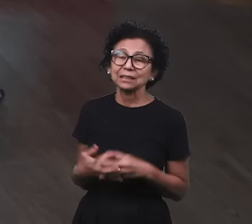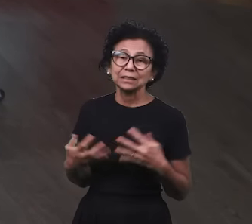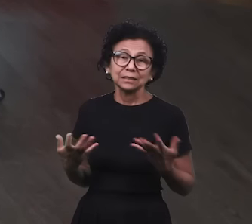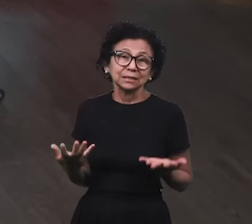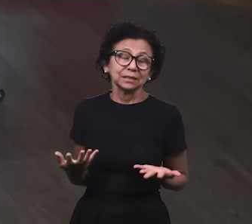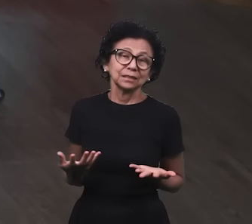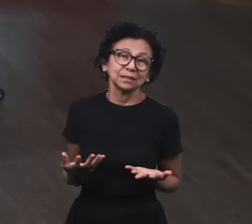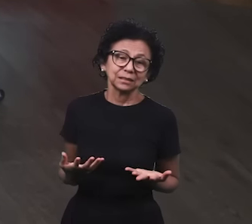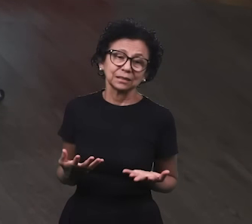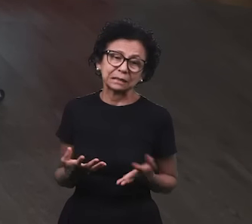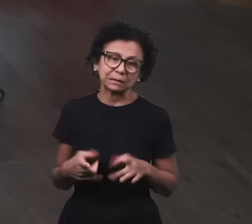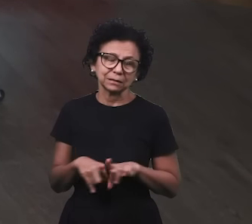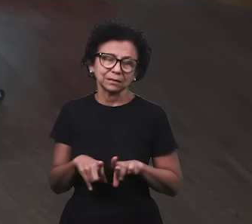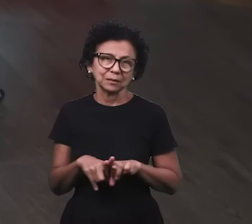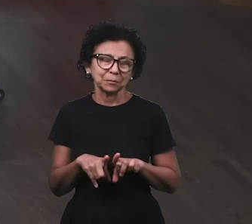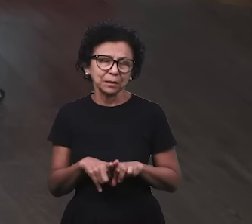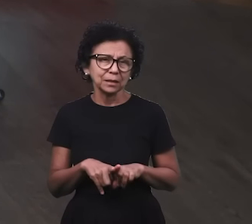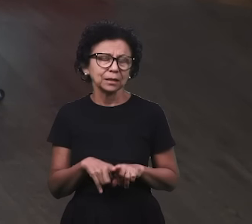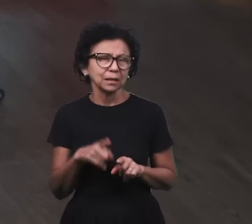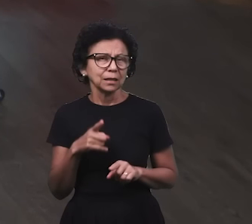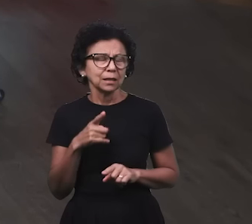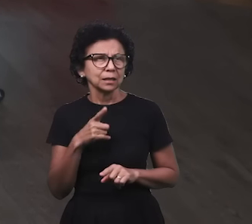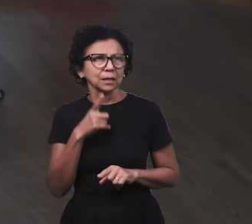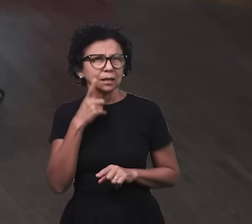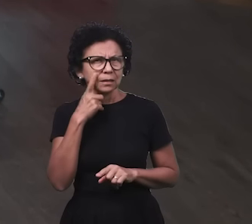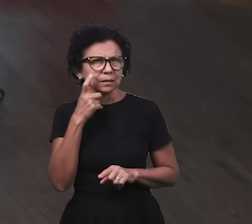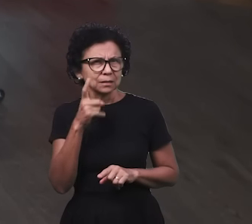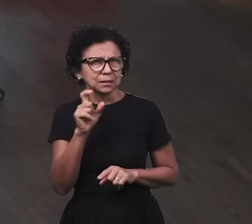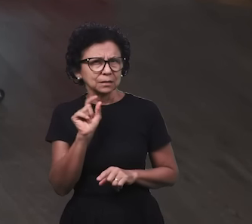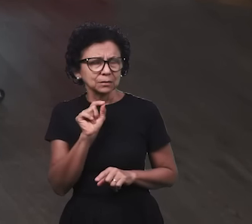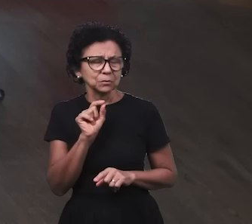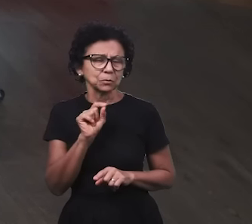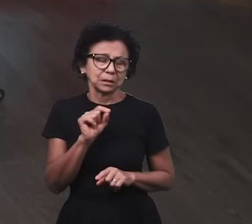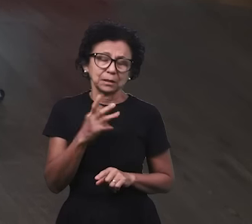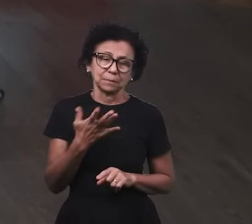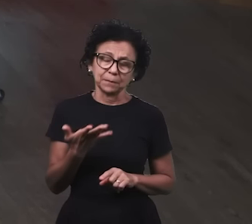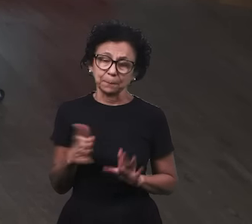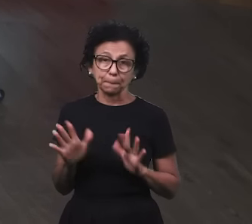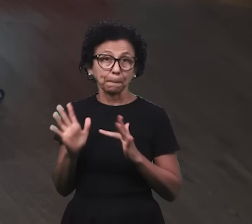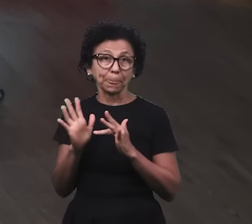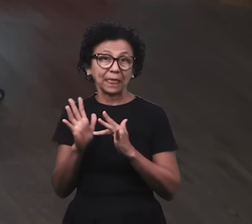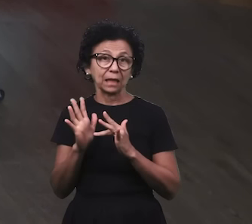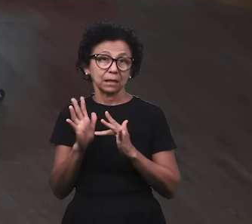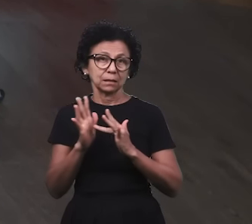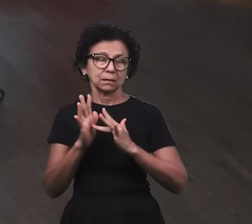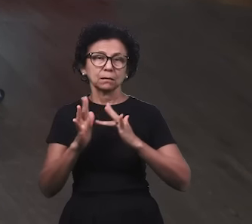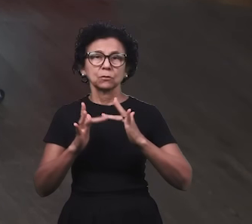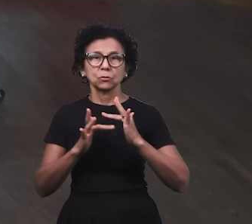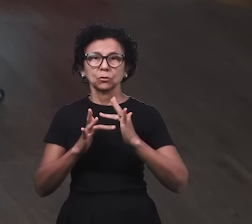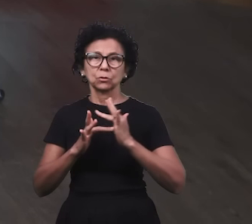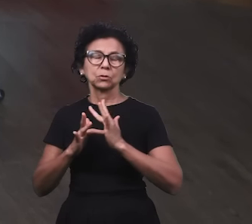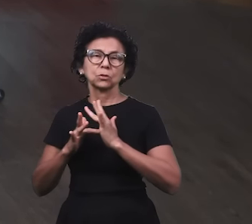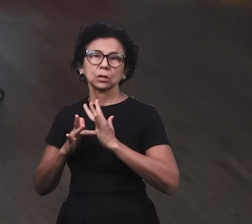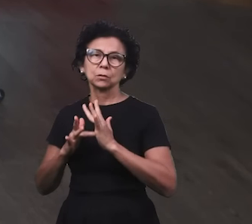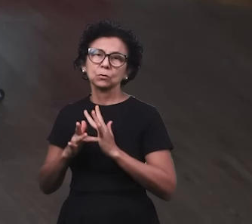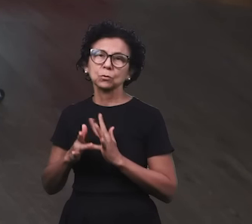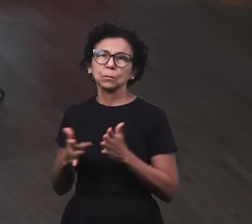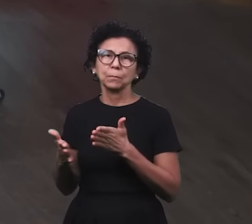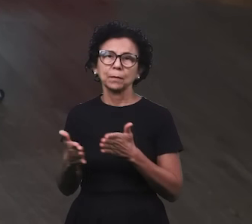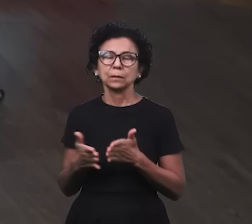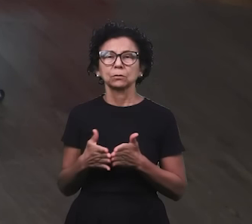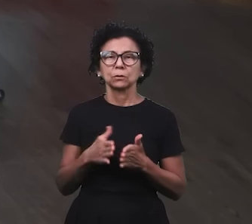E isso também é uma coisa que nos chama a atenção, porque Jesus, na